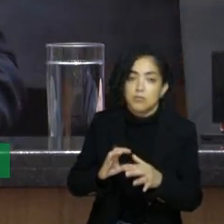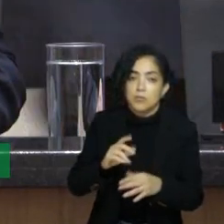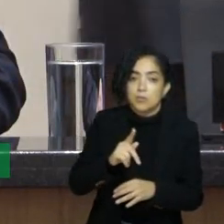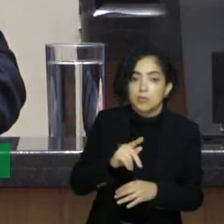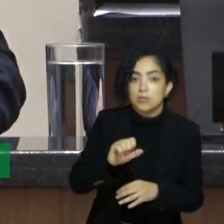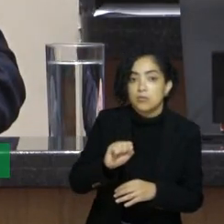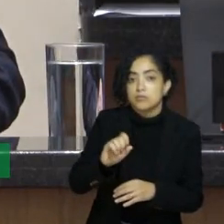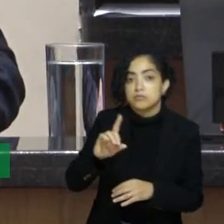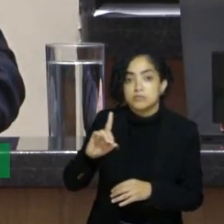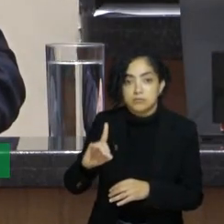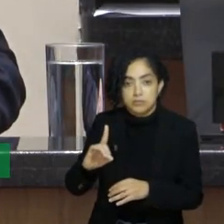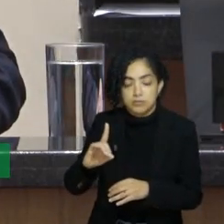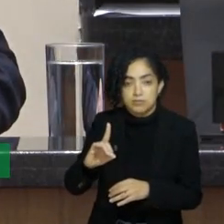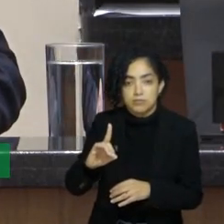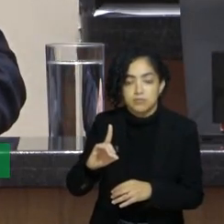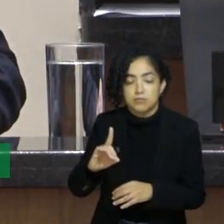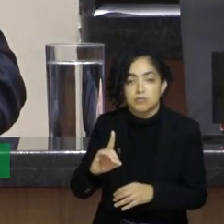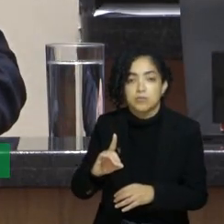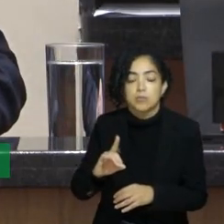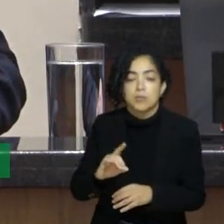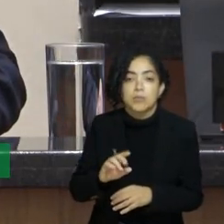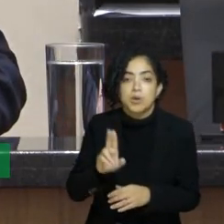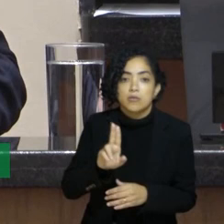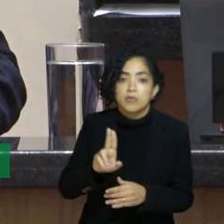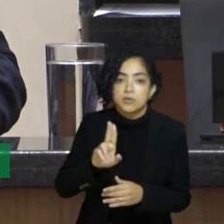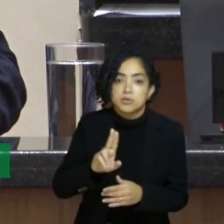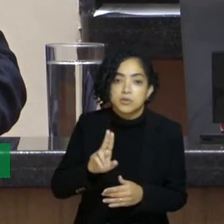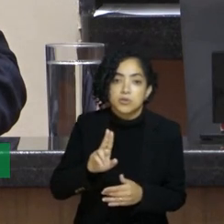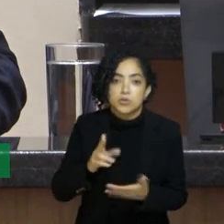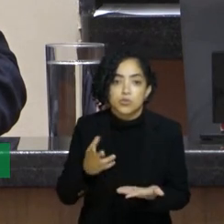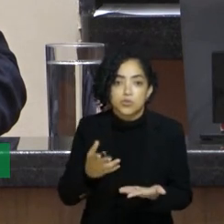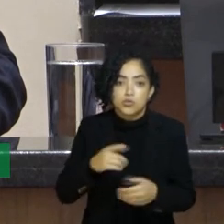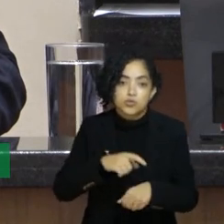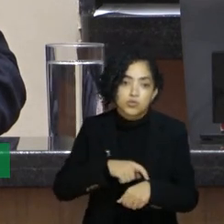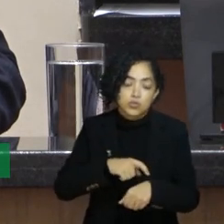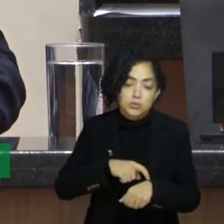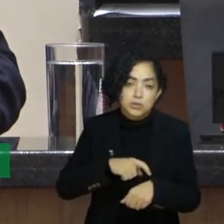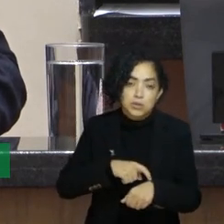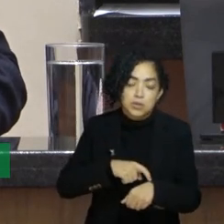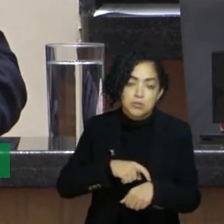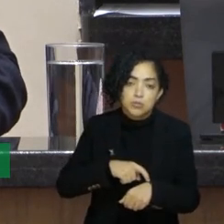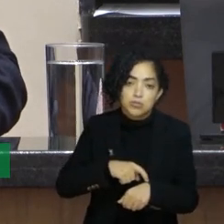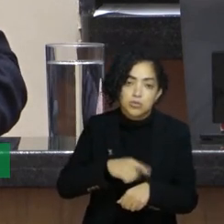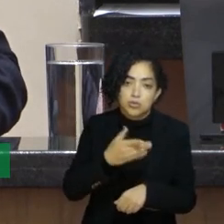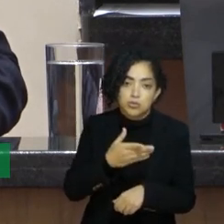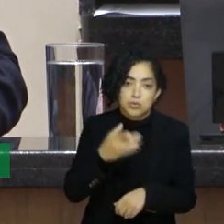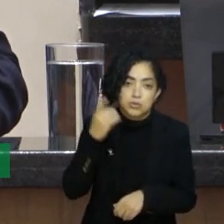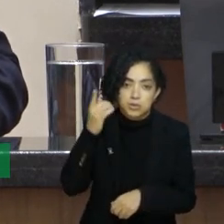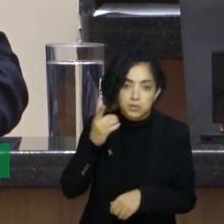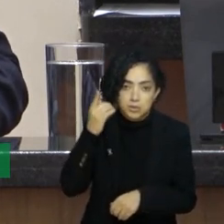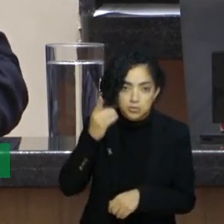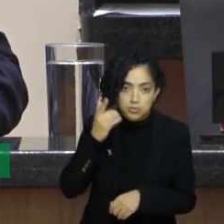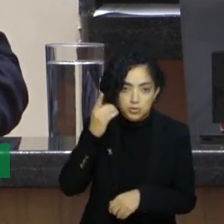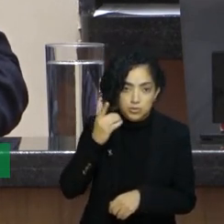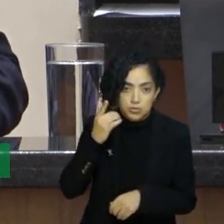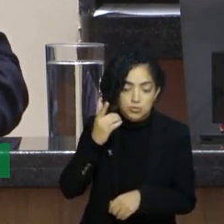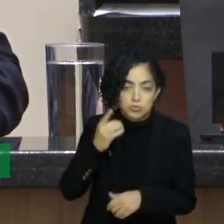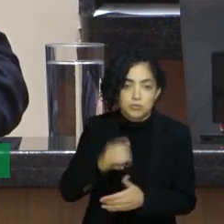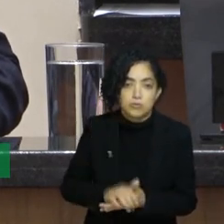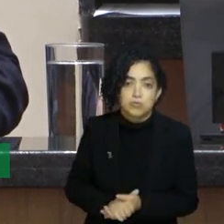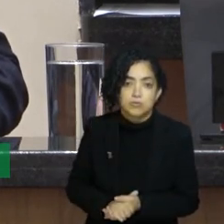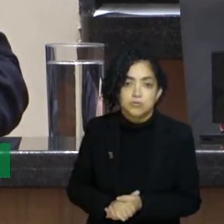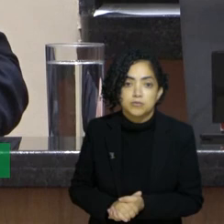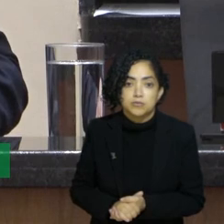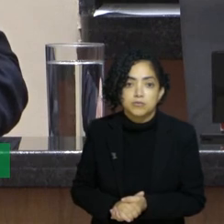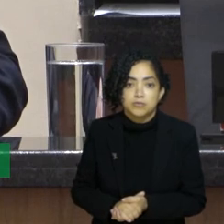PSD. Fará uso da palavra, em nome do bloco, deputado Sérgio